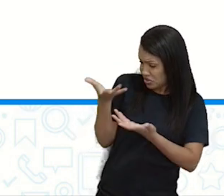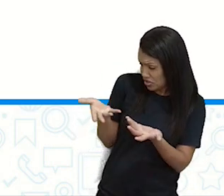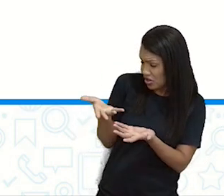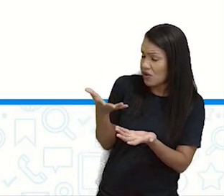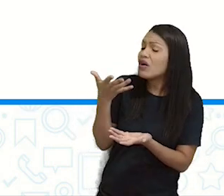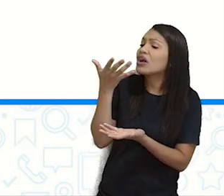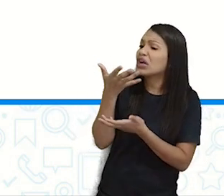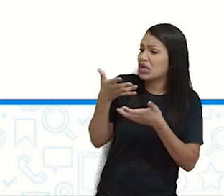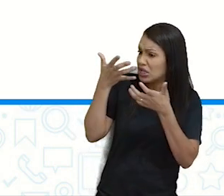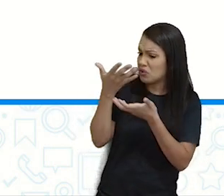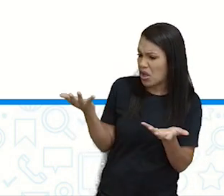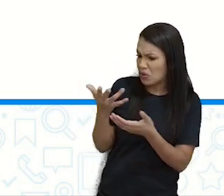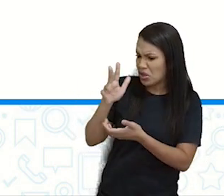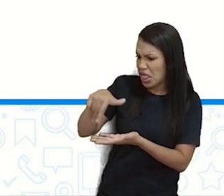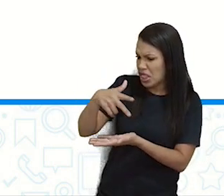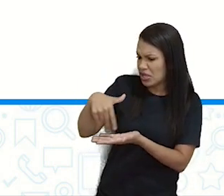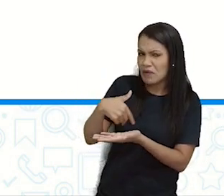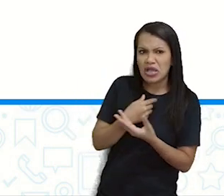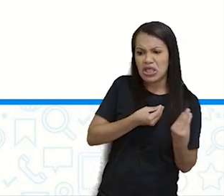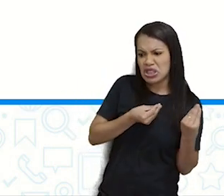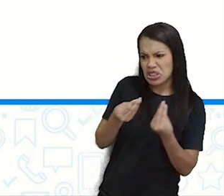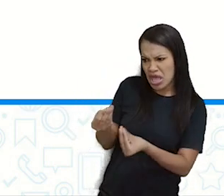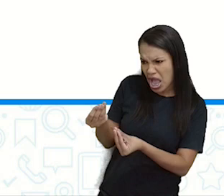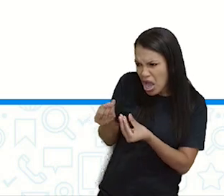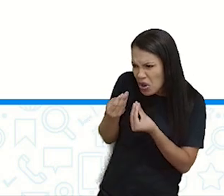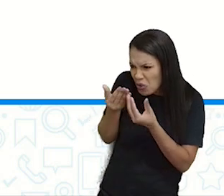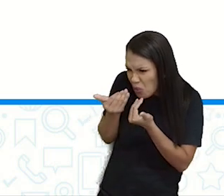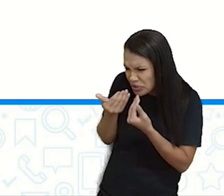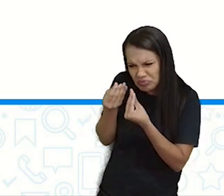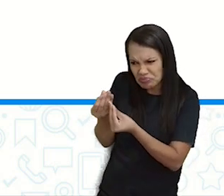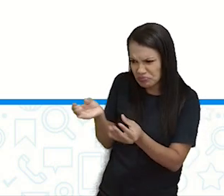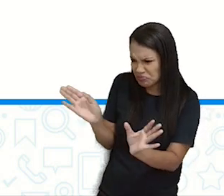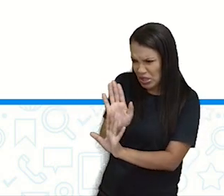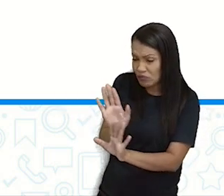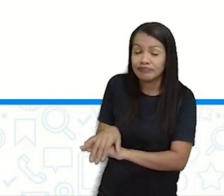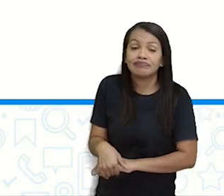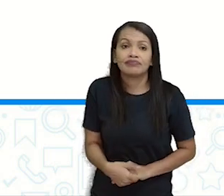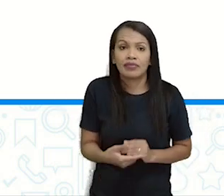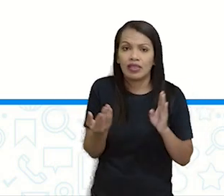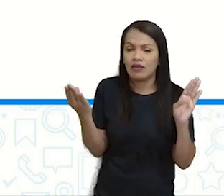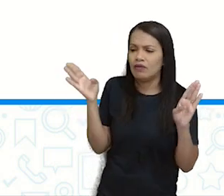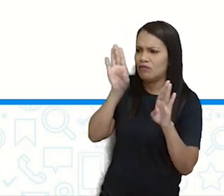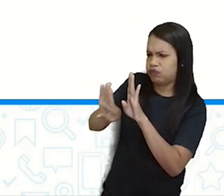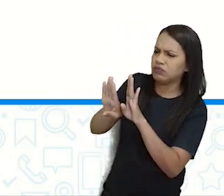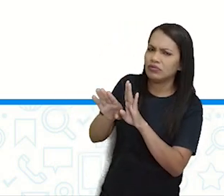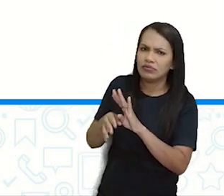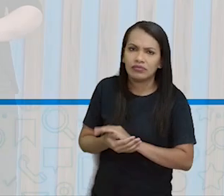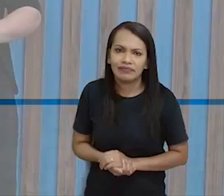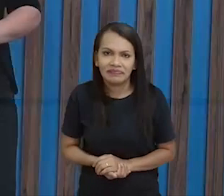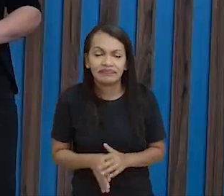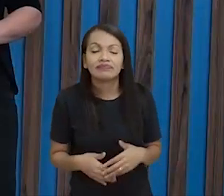agora dance, não vou te dar comida nenhuma. E bateu a porta na cara da cigarra. Olha só, essa é a